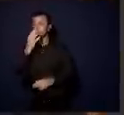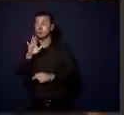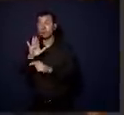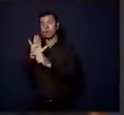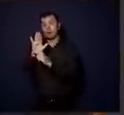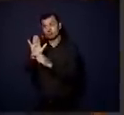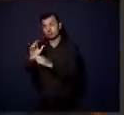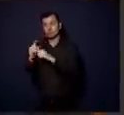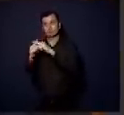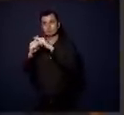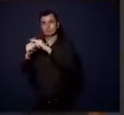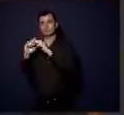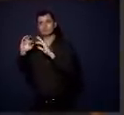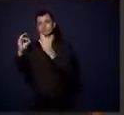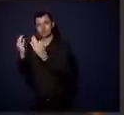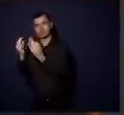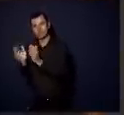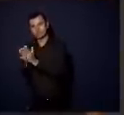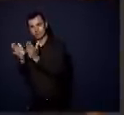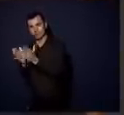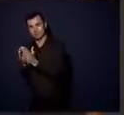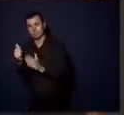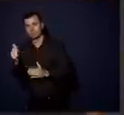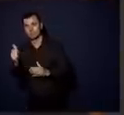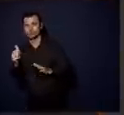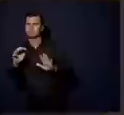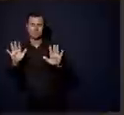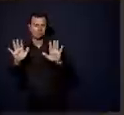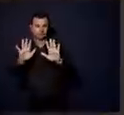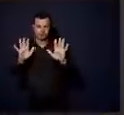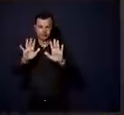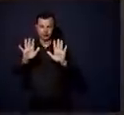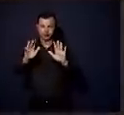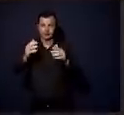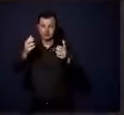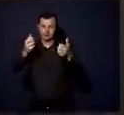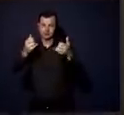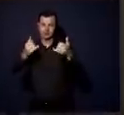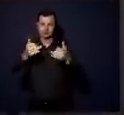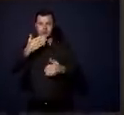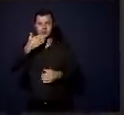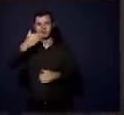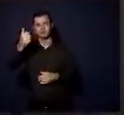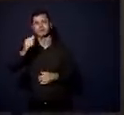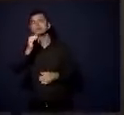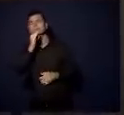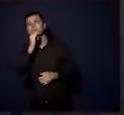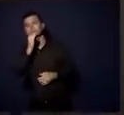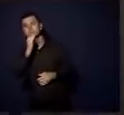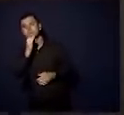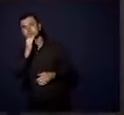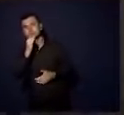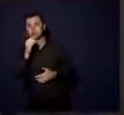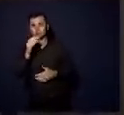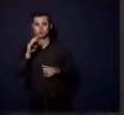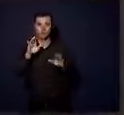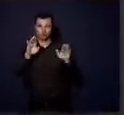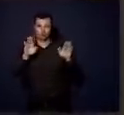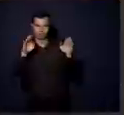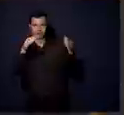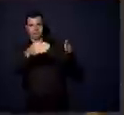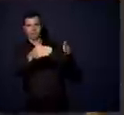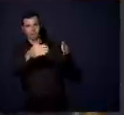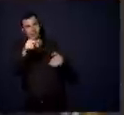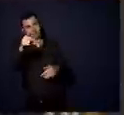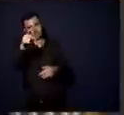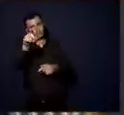distributivo no fundo pera aí como é que explica melhor que como é que funciona isso você vai lá Lógico que é para o público-alvo não vai você